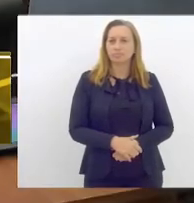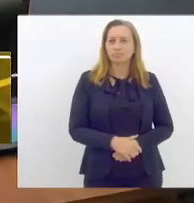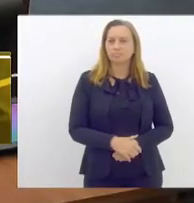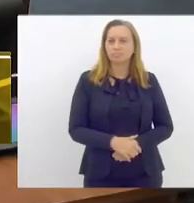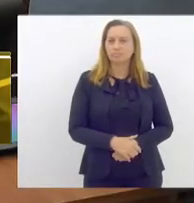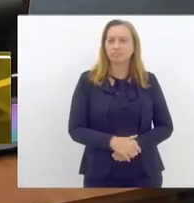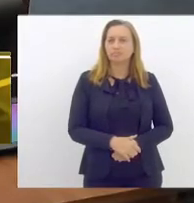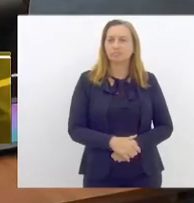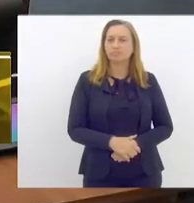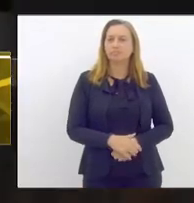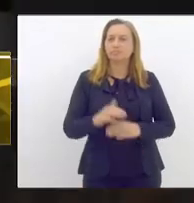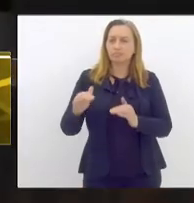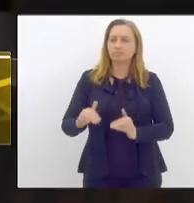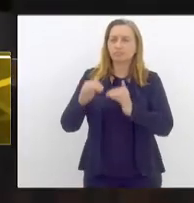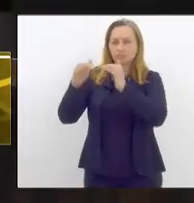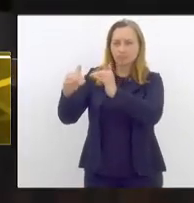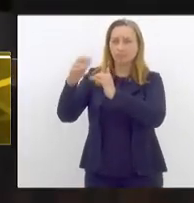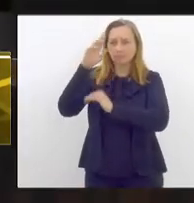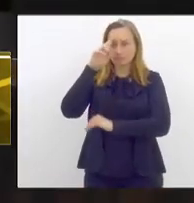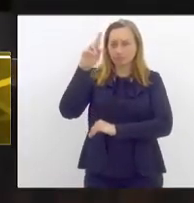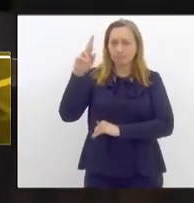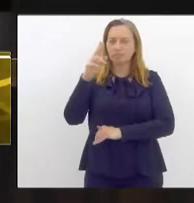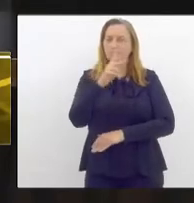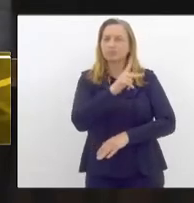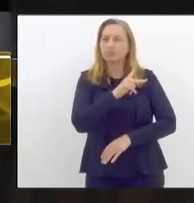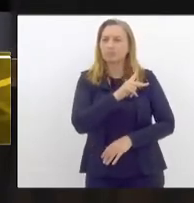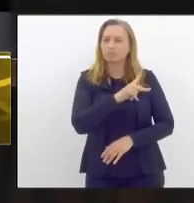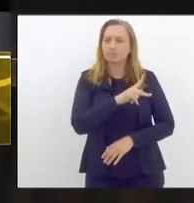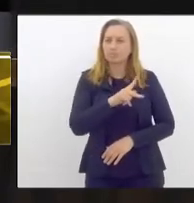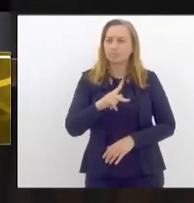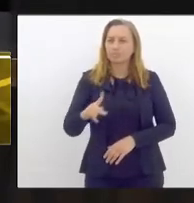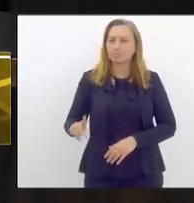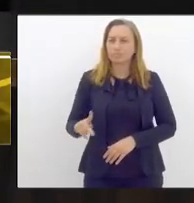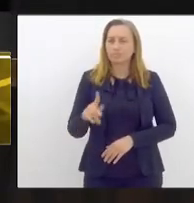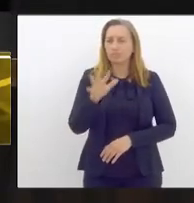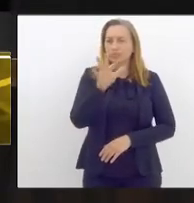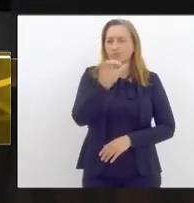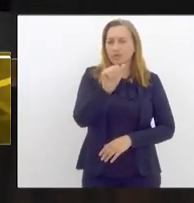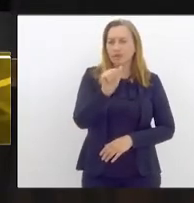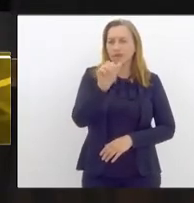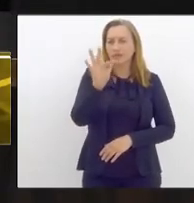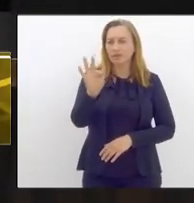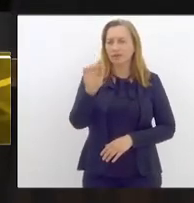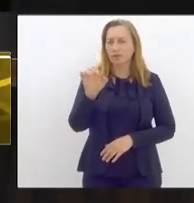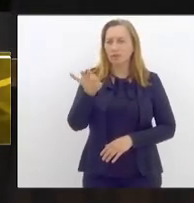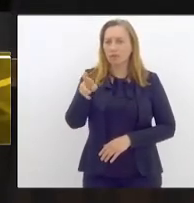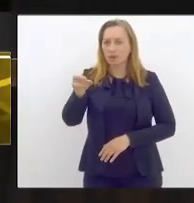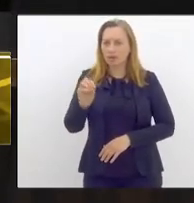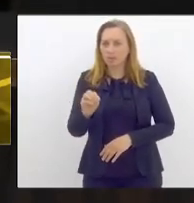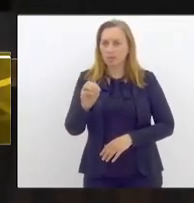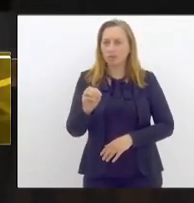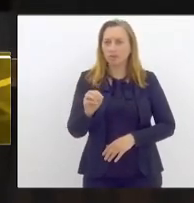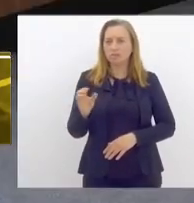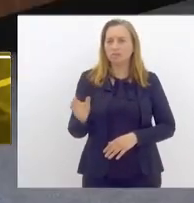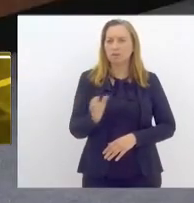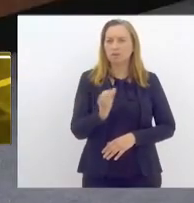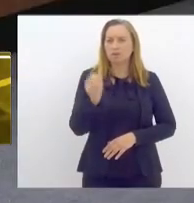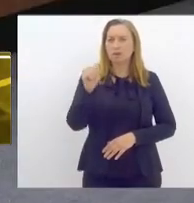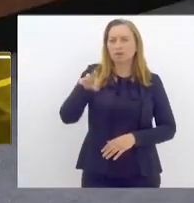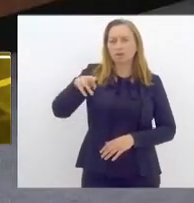os Santíssimo senhor presidente da Fecomércio Dr Antônio Florêncio de Queiroz